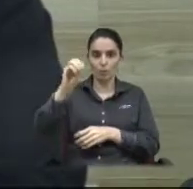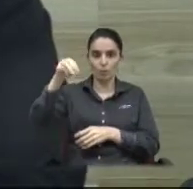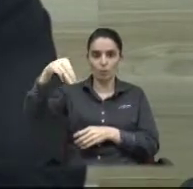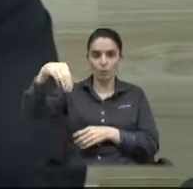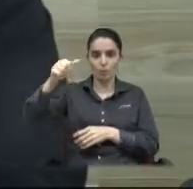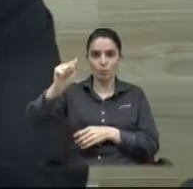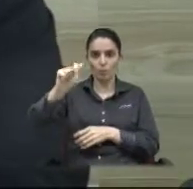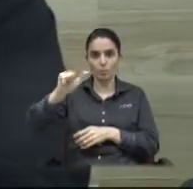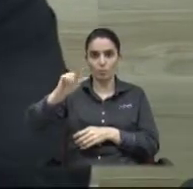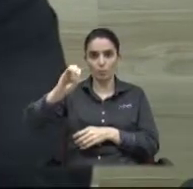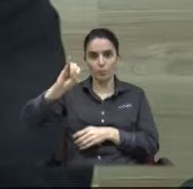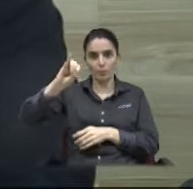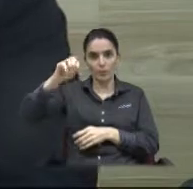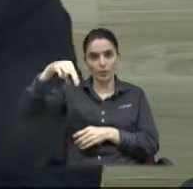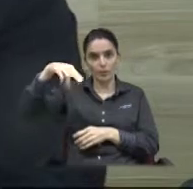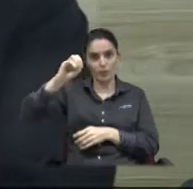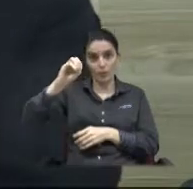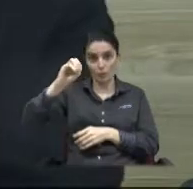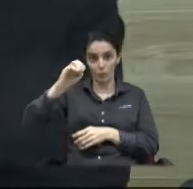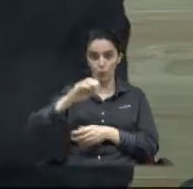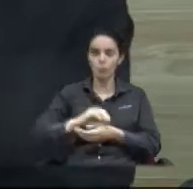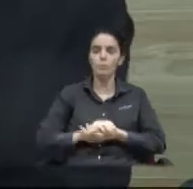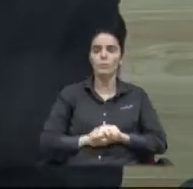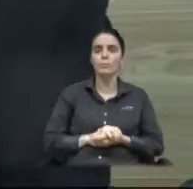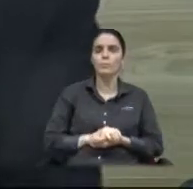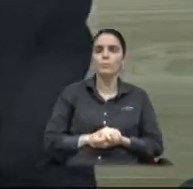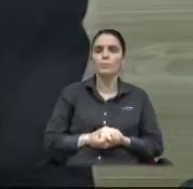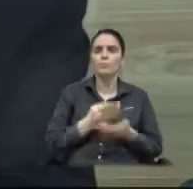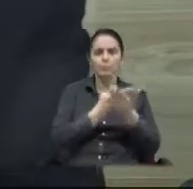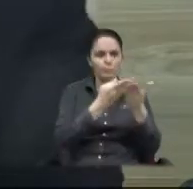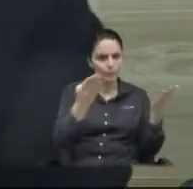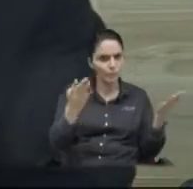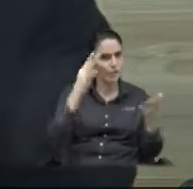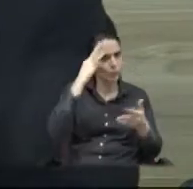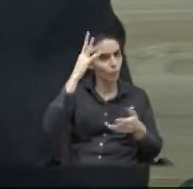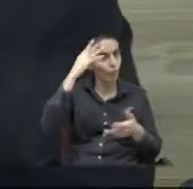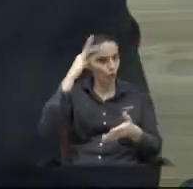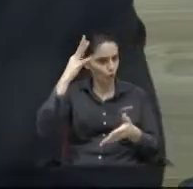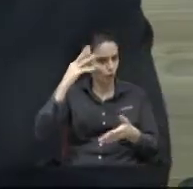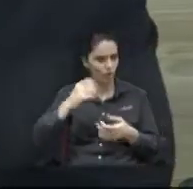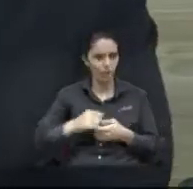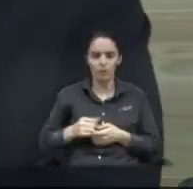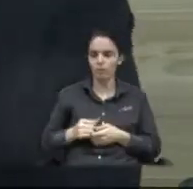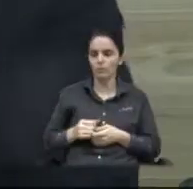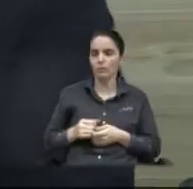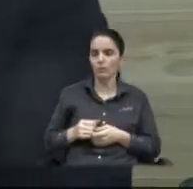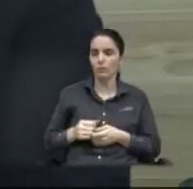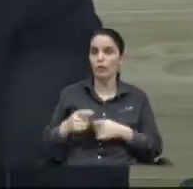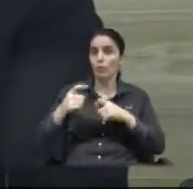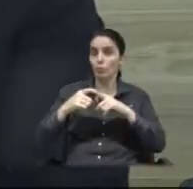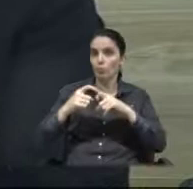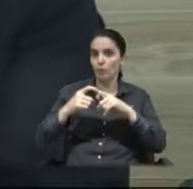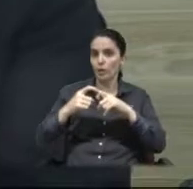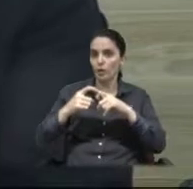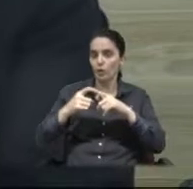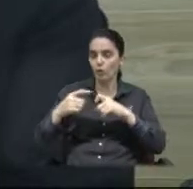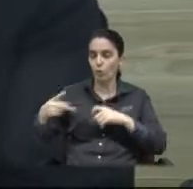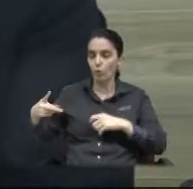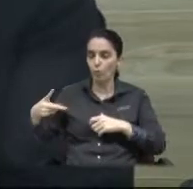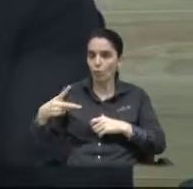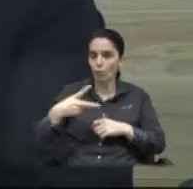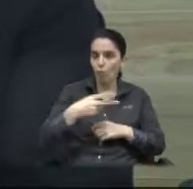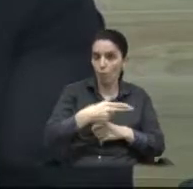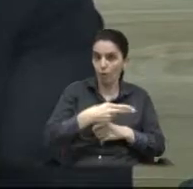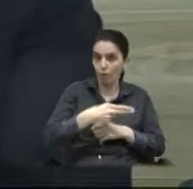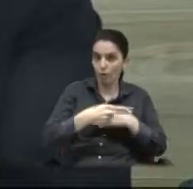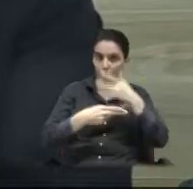de um público de pacientes, imaginem vocês, o médico que tem o dom de abrir um ser humano, fico imaginando ele